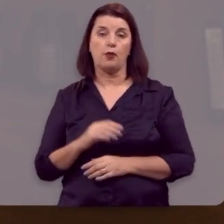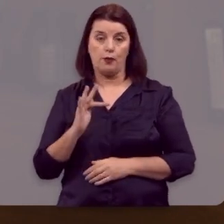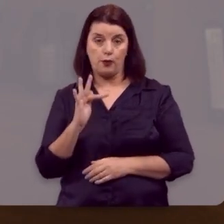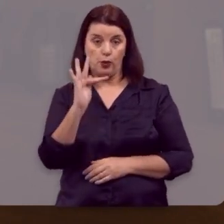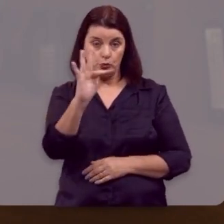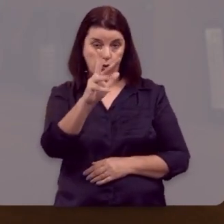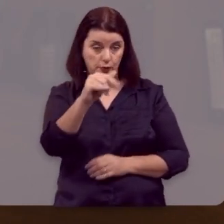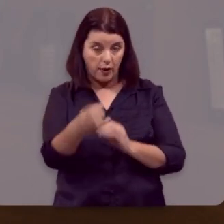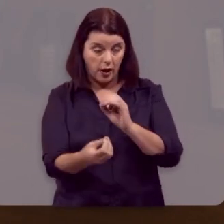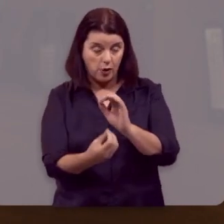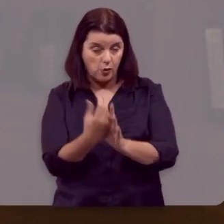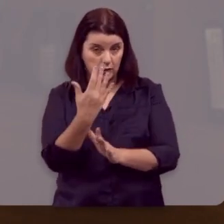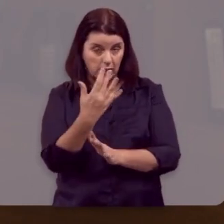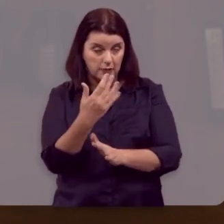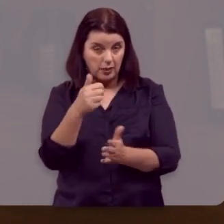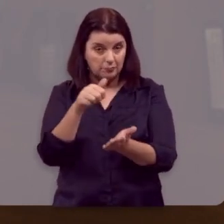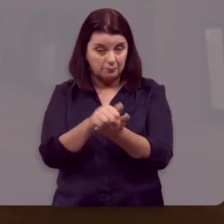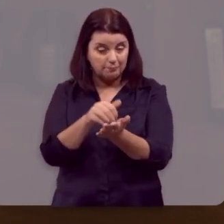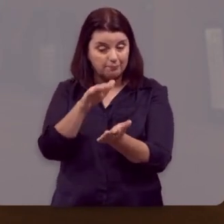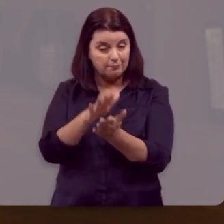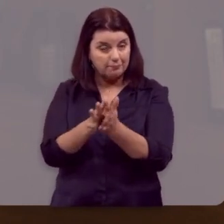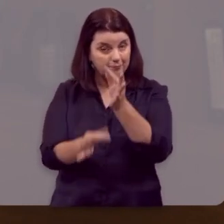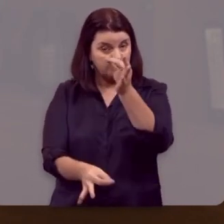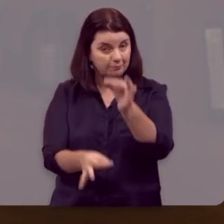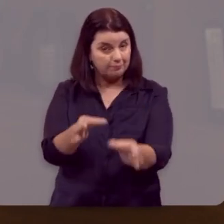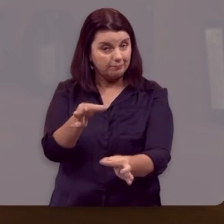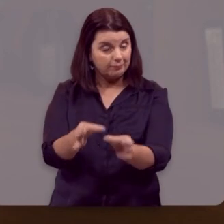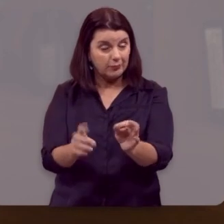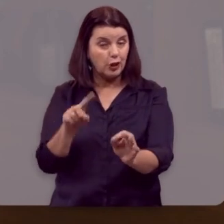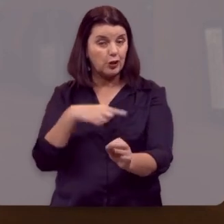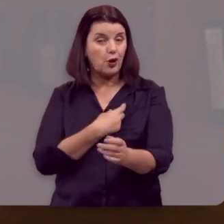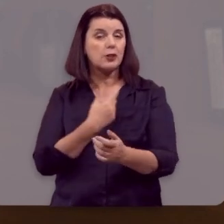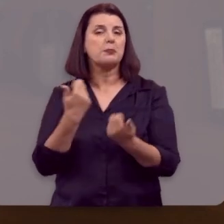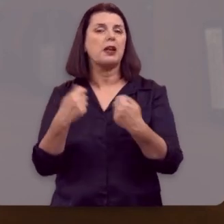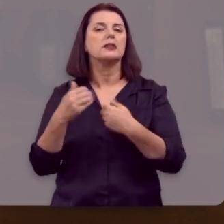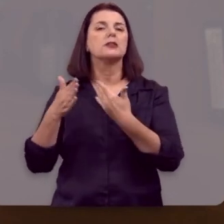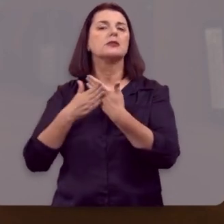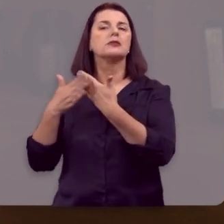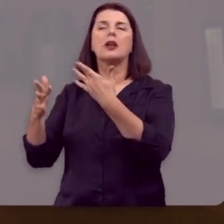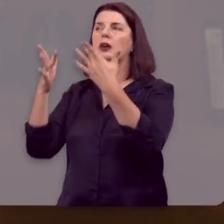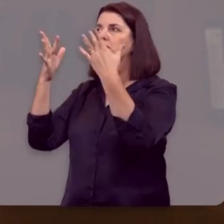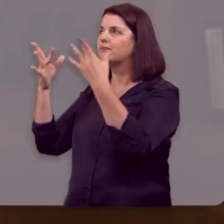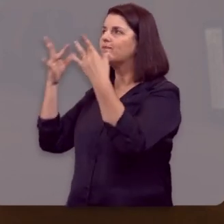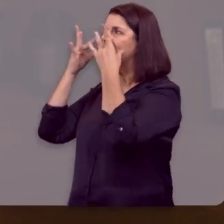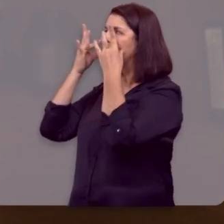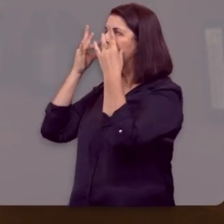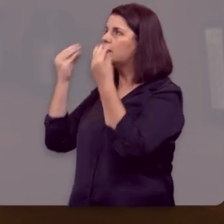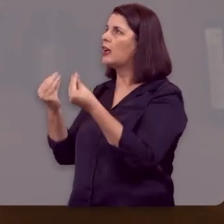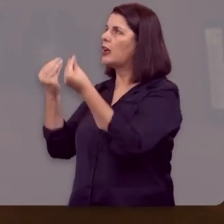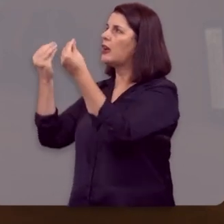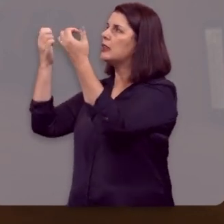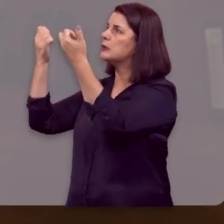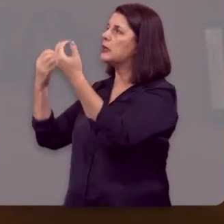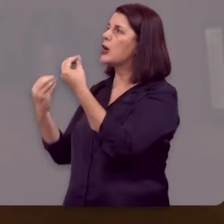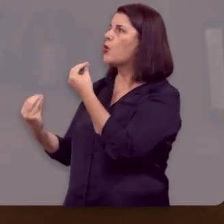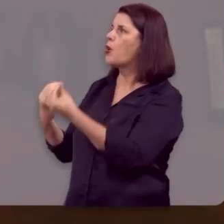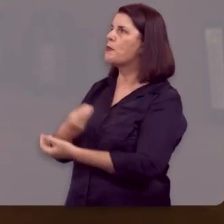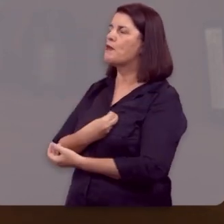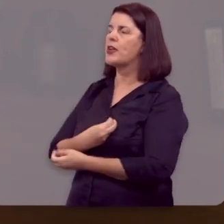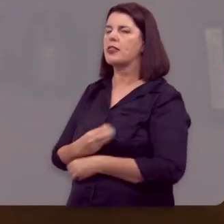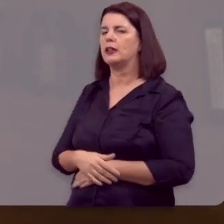O juízo está à frente, o tribunal de Deus está à frente, e todos teremos que comparecer para dar contas da nossa